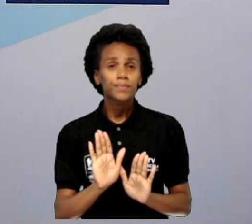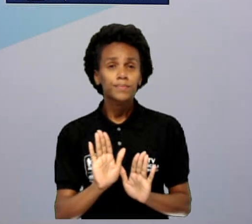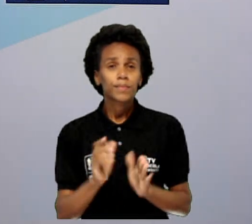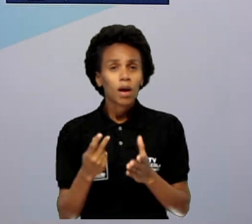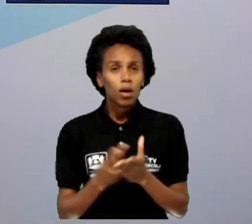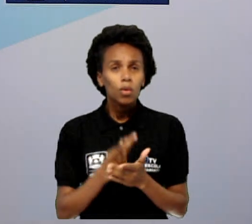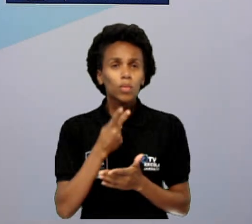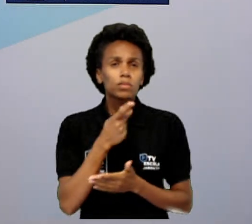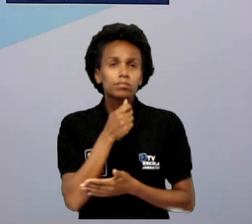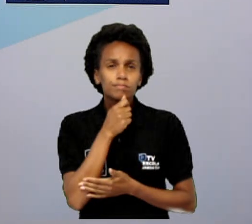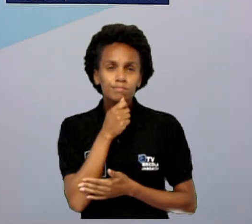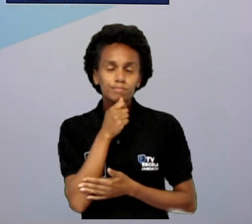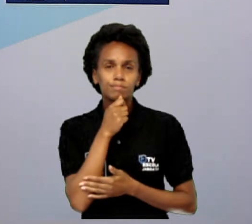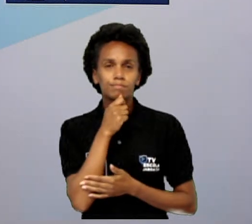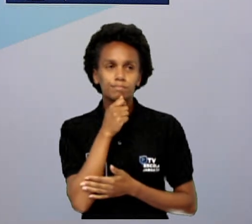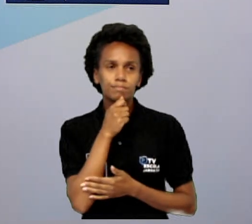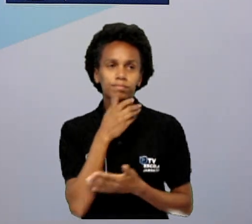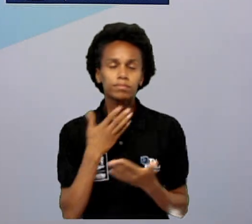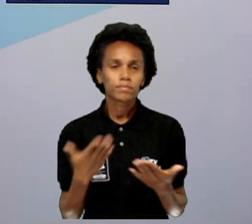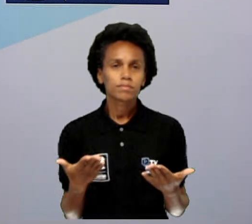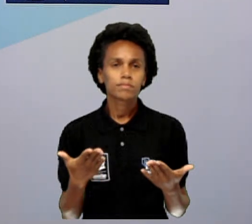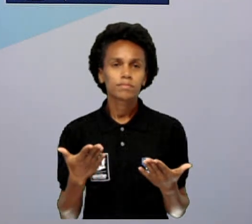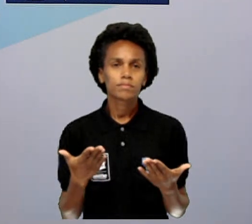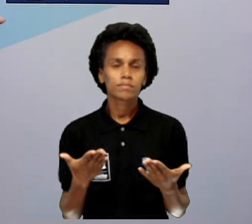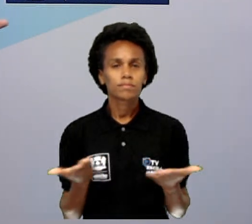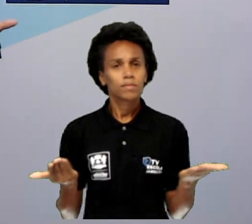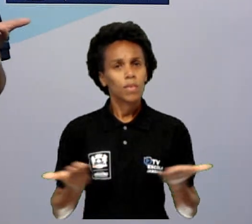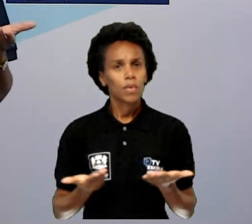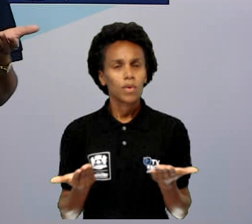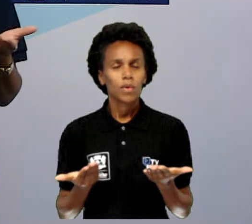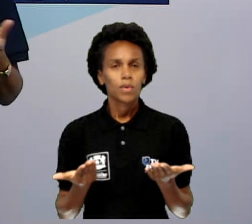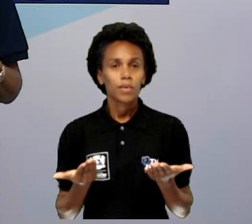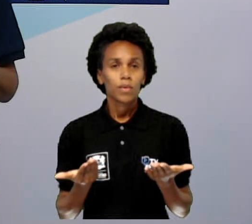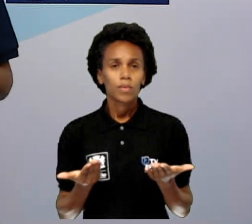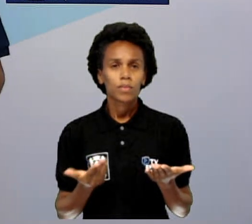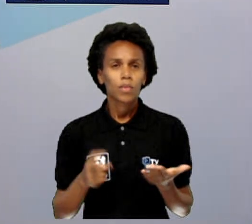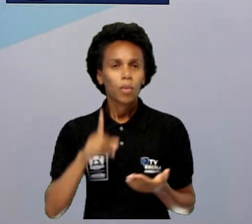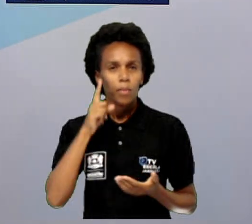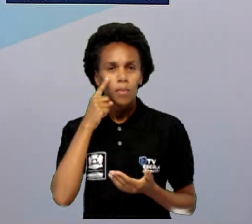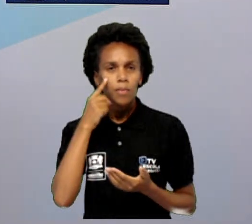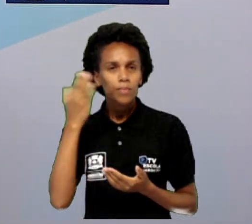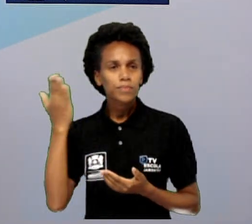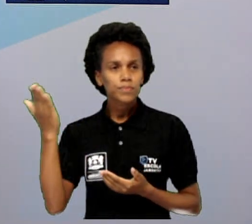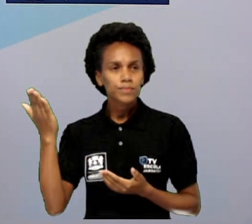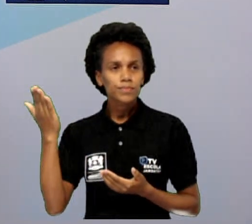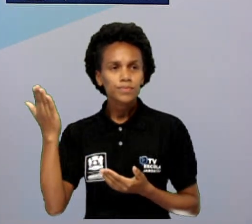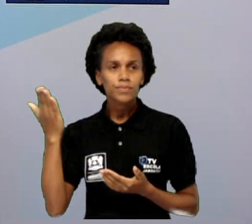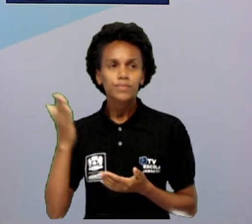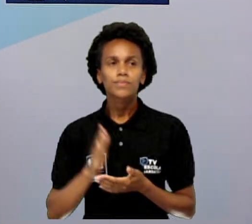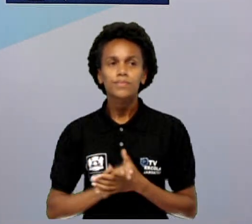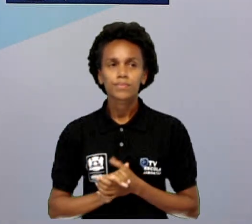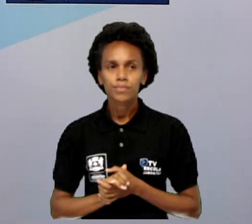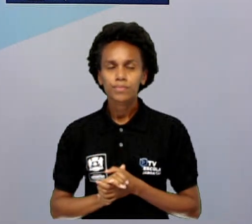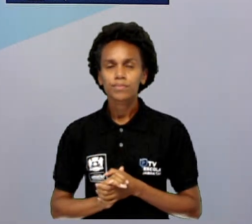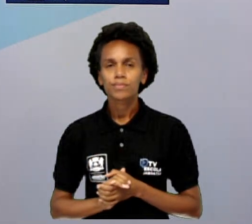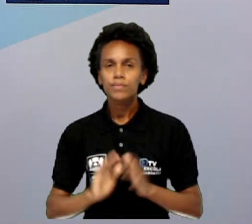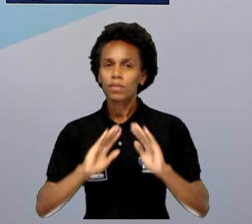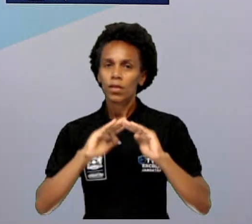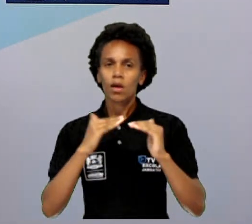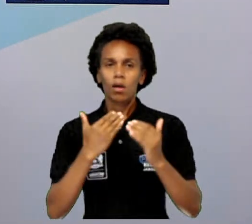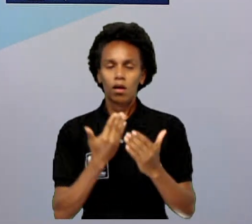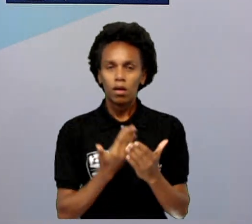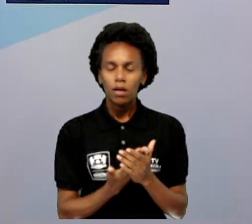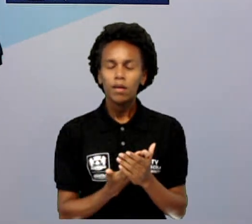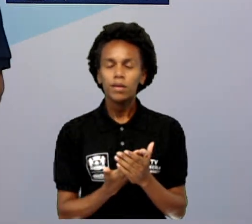escola onde é para todo mundo, mas que as pessoas ainda, gente, por uma questão de preconceito e de